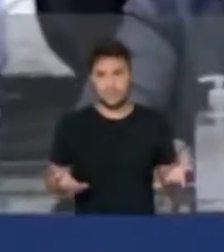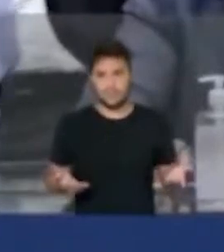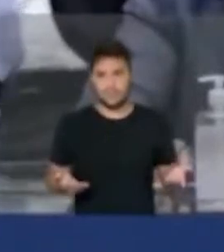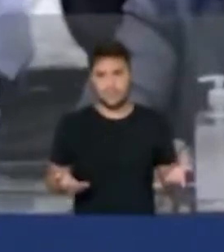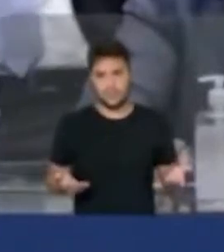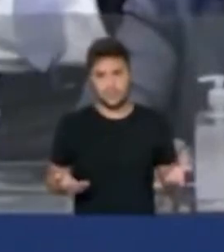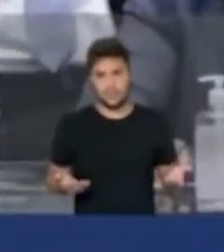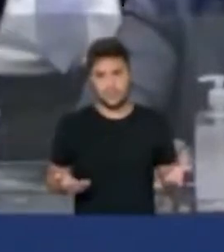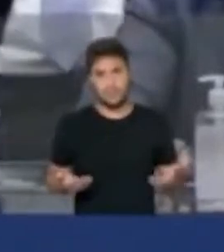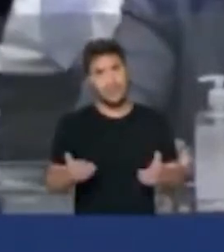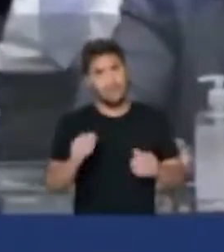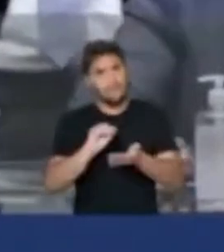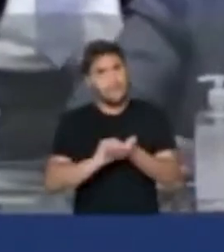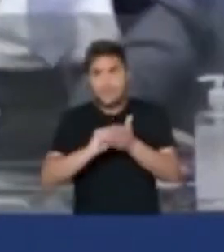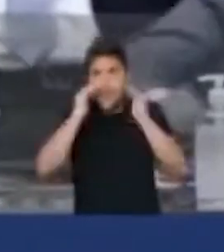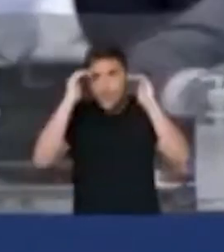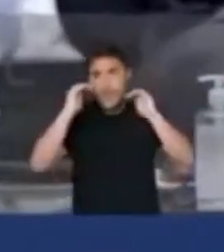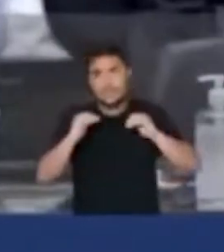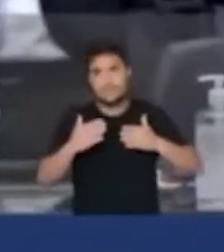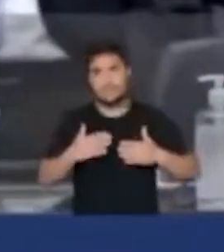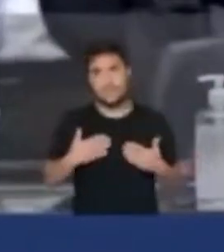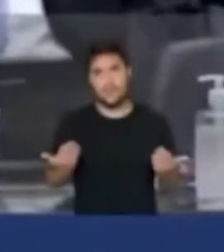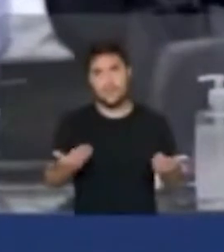se faltar com respeito do mesmo jeito. Então